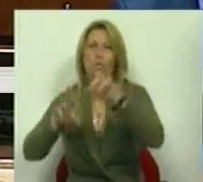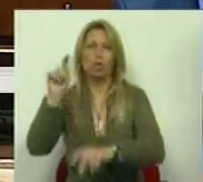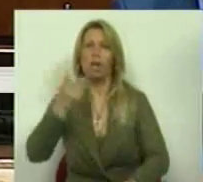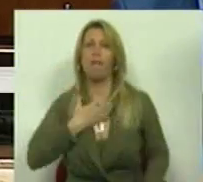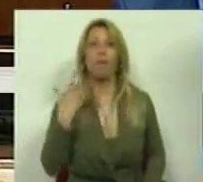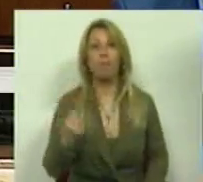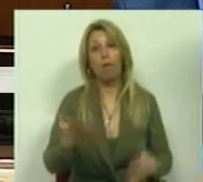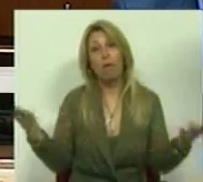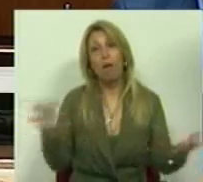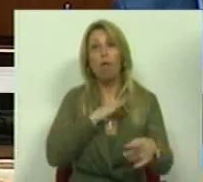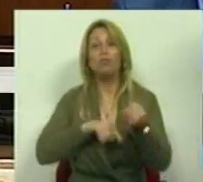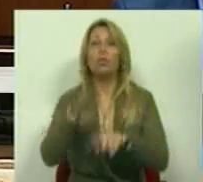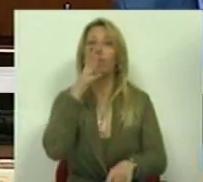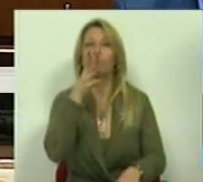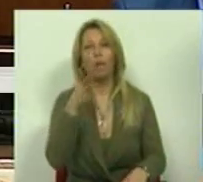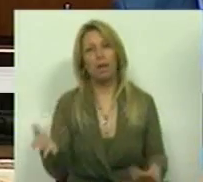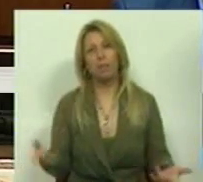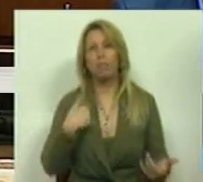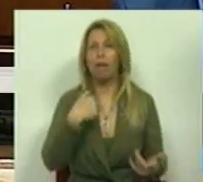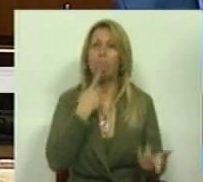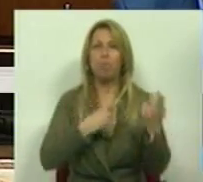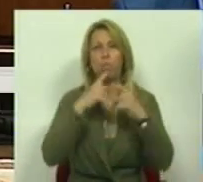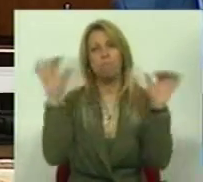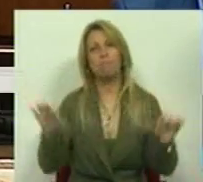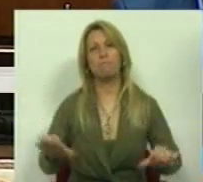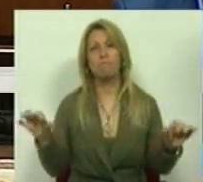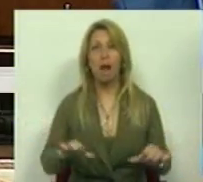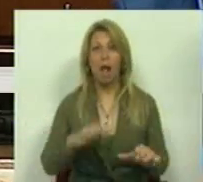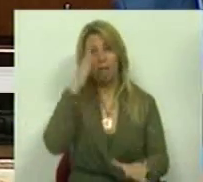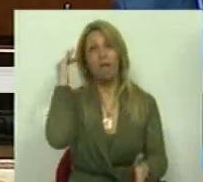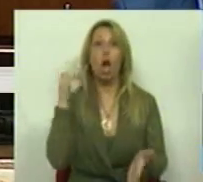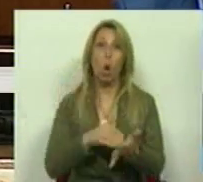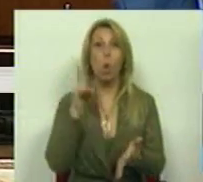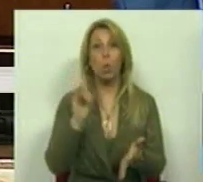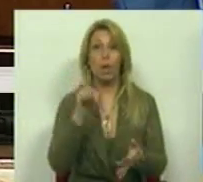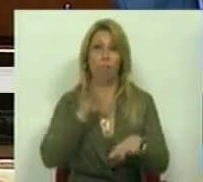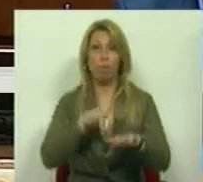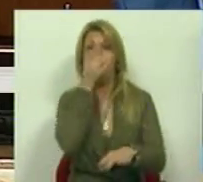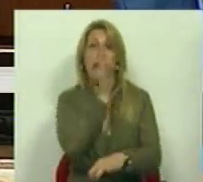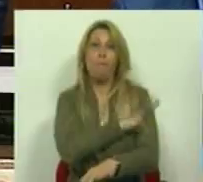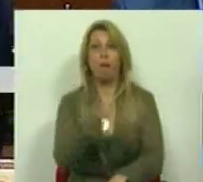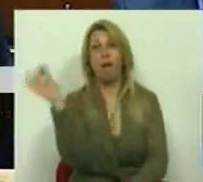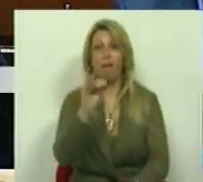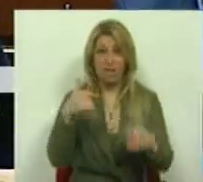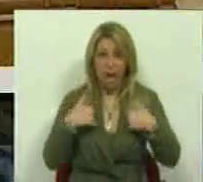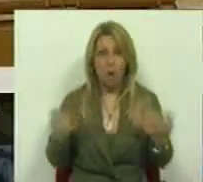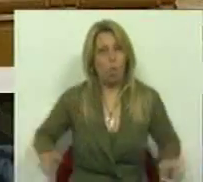E, portanto, o Sr. Deputado está a endereçar muito mal as perguntas e a concluir, por cinismo e hipocrisia, que não existe deste lado.